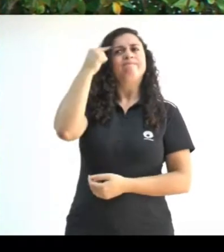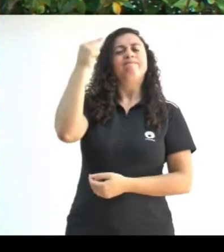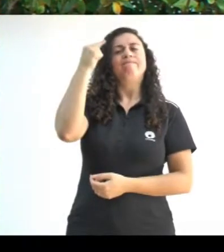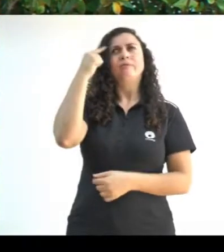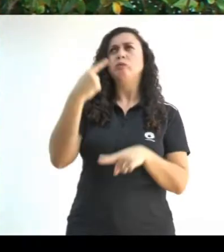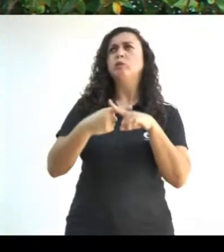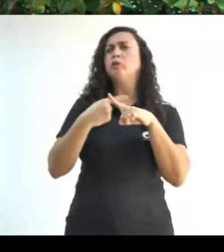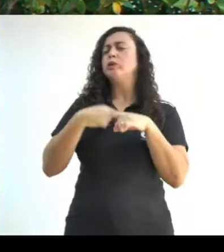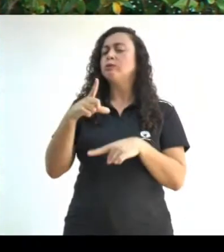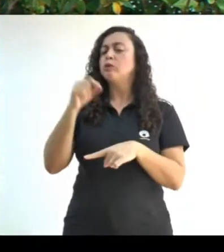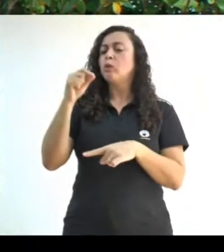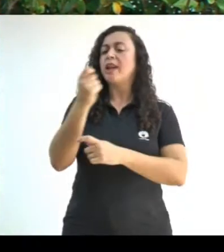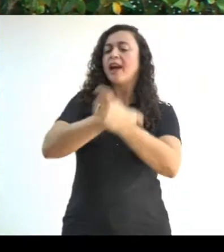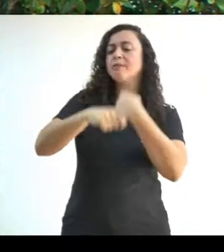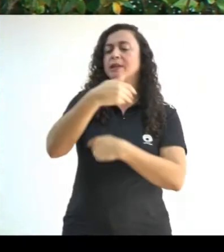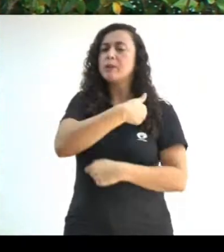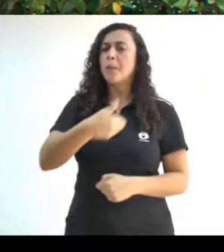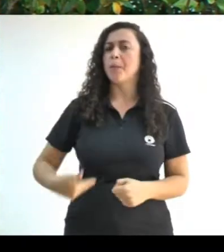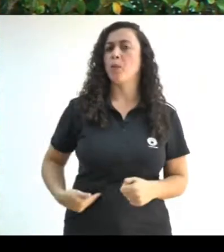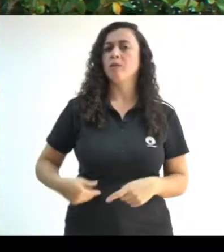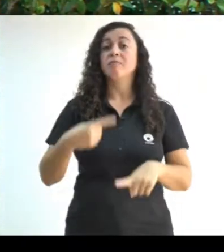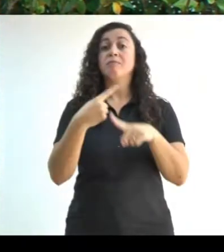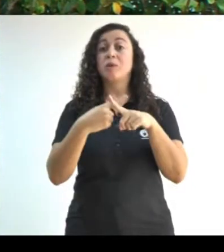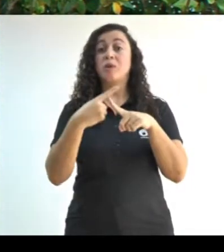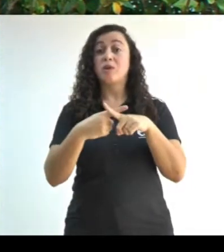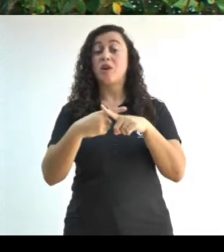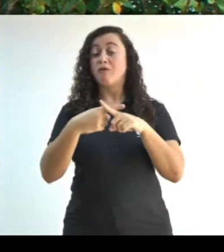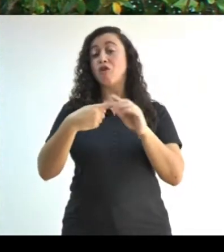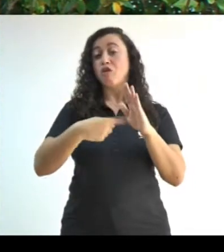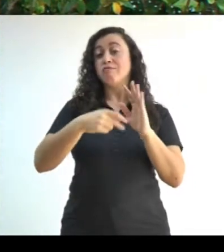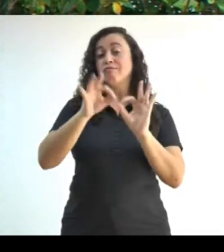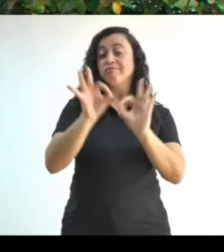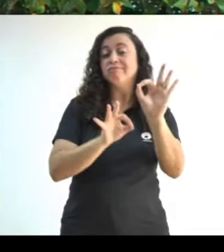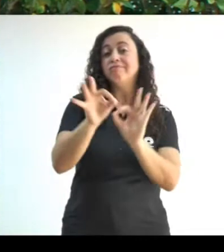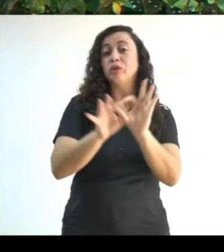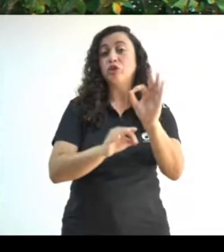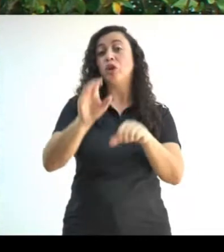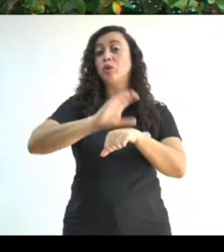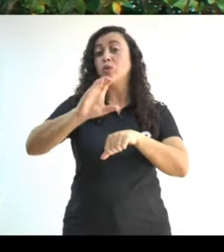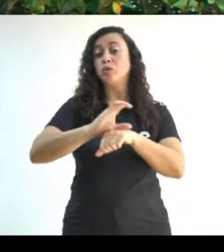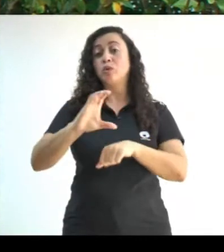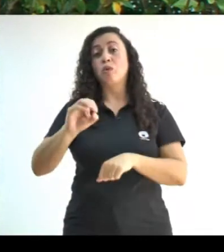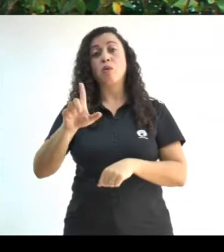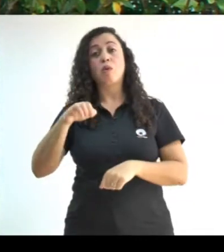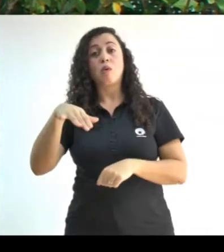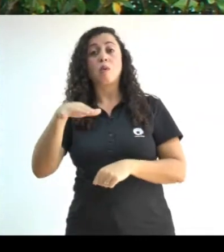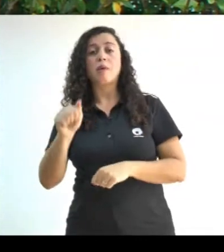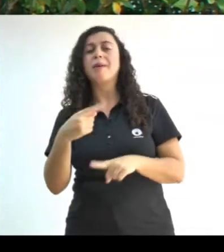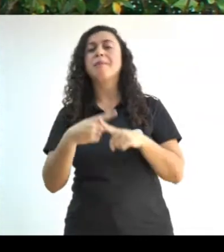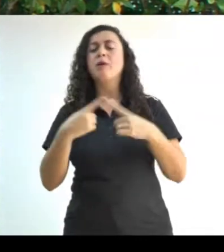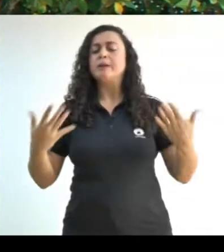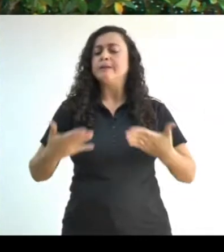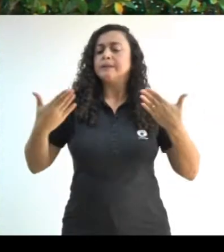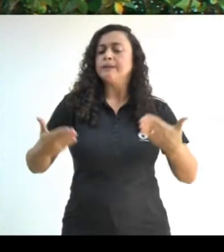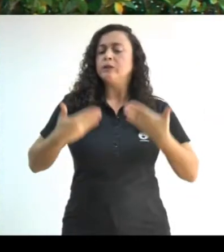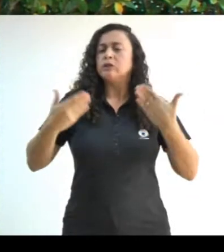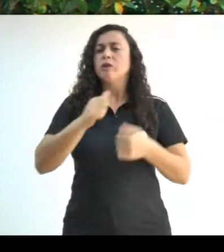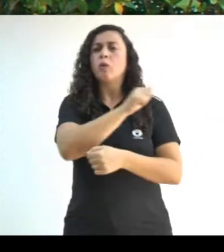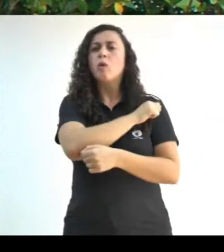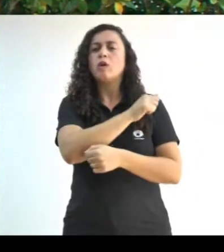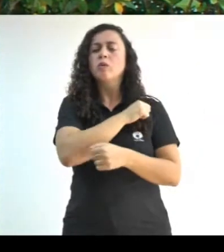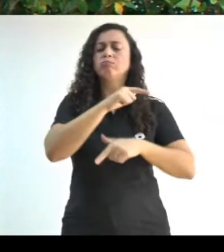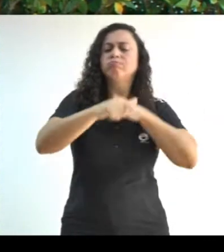a querer ter feito administração pública foi o projeto do próprio cursinho colmeia. Porque ele incentiva bastante os alunos